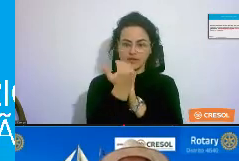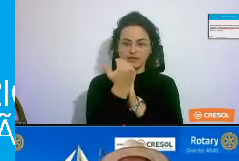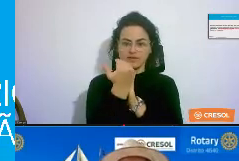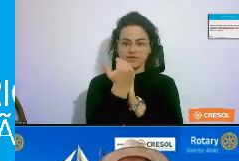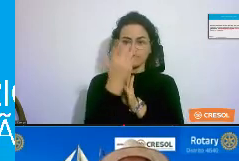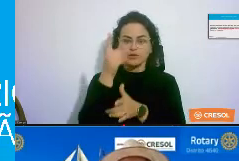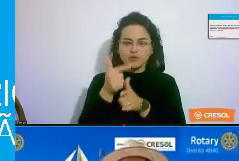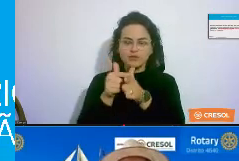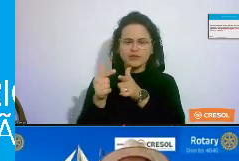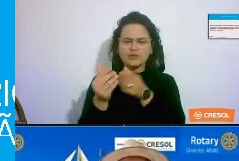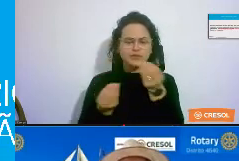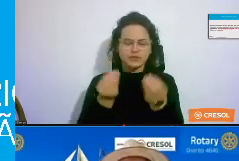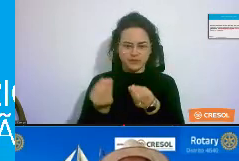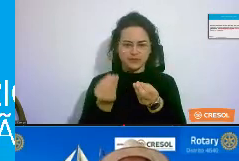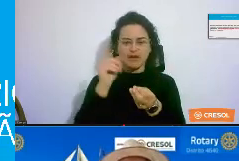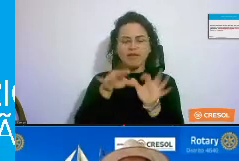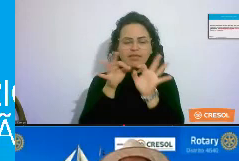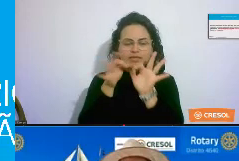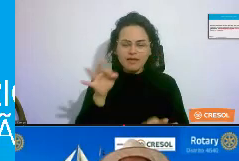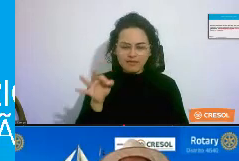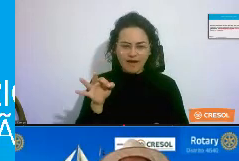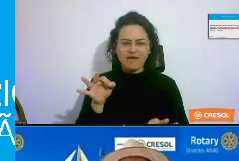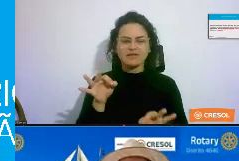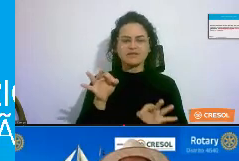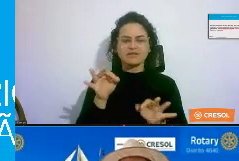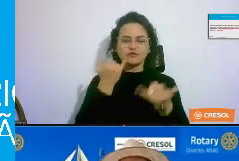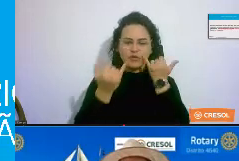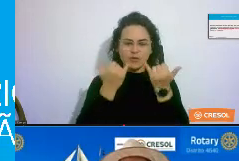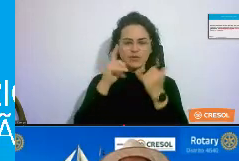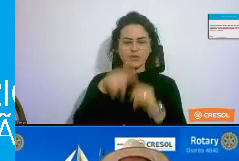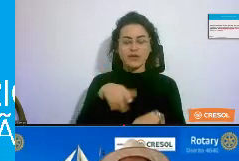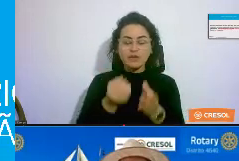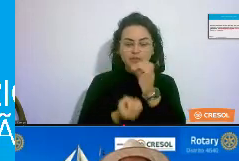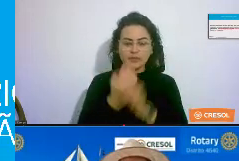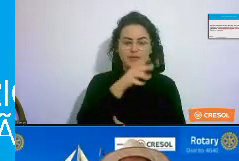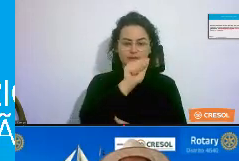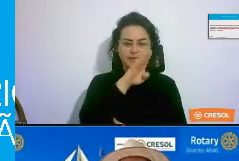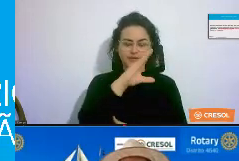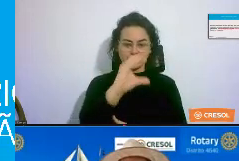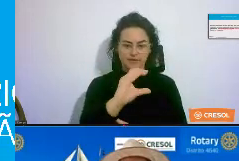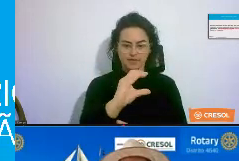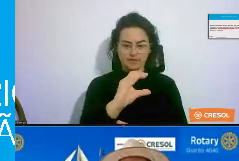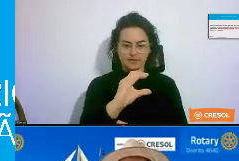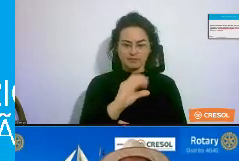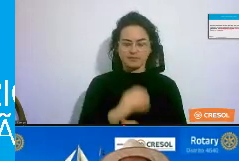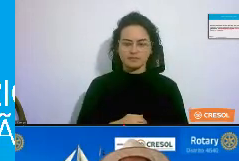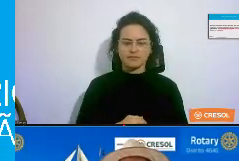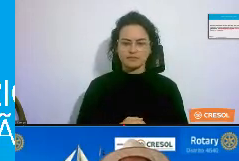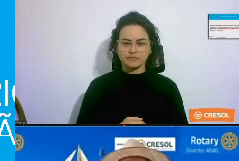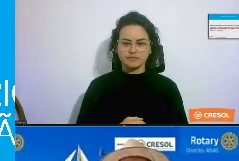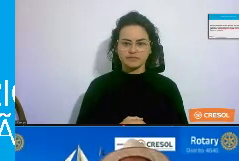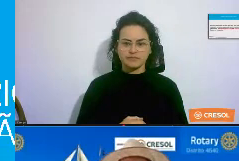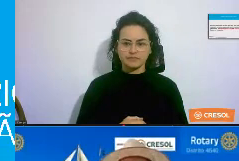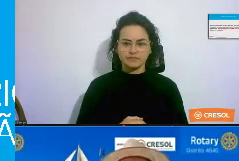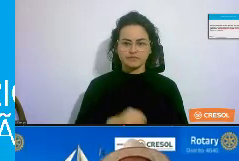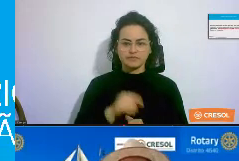informações. Por isso que surgiu a curva ABC. Só aquilo não era o suficiente. Porém, se você divide um pouco esse